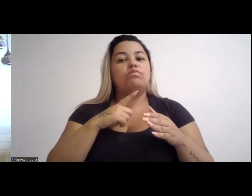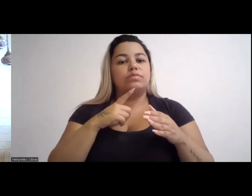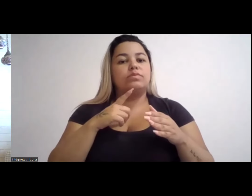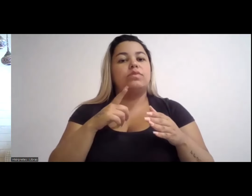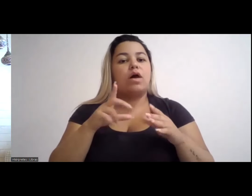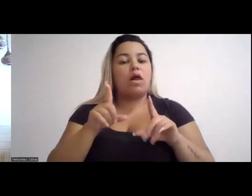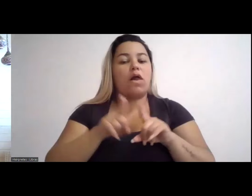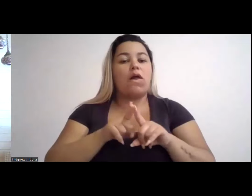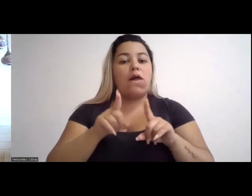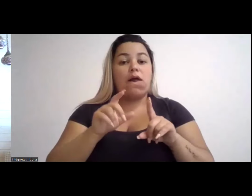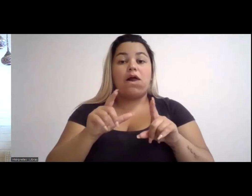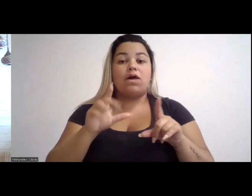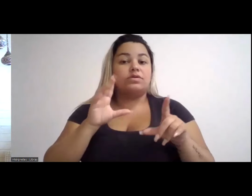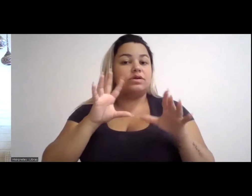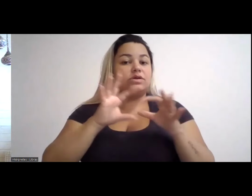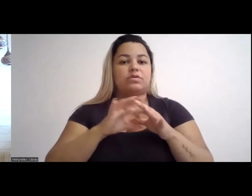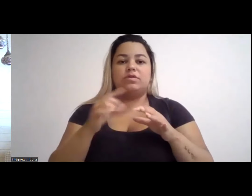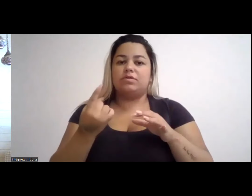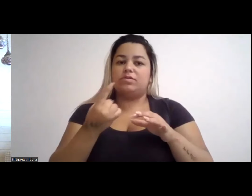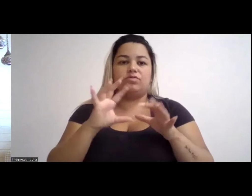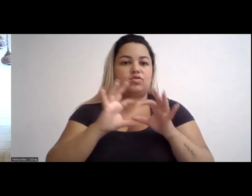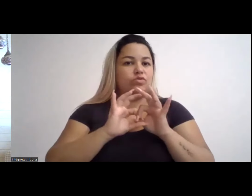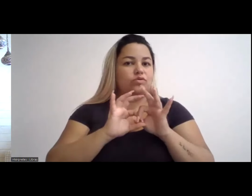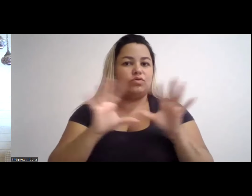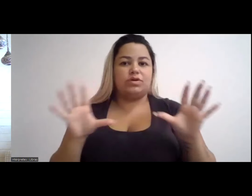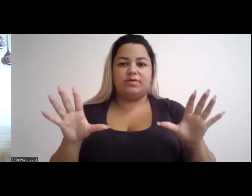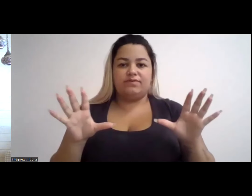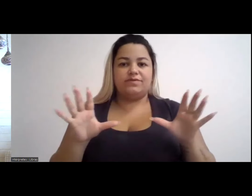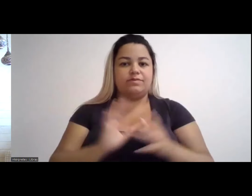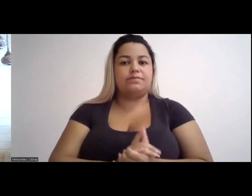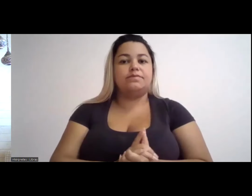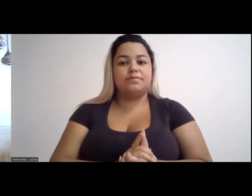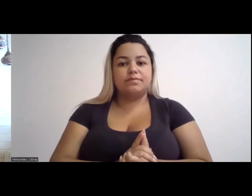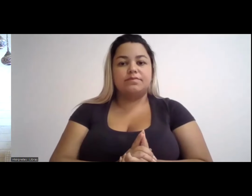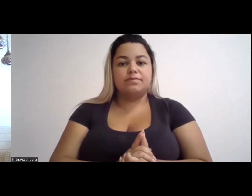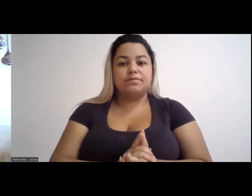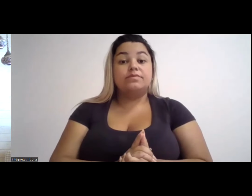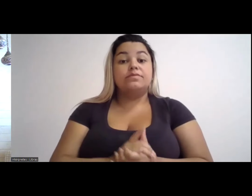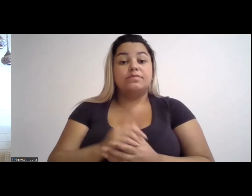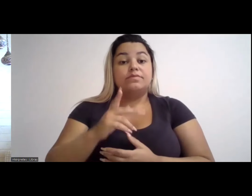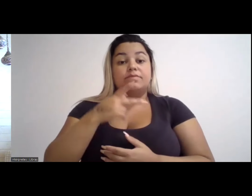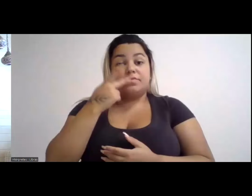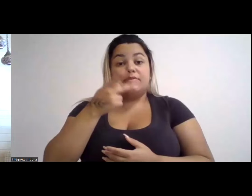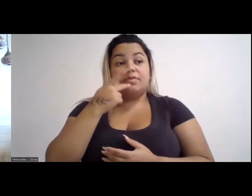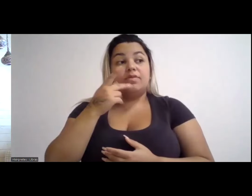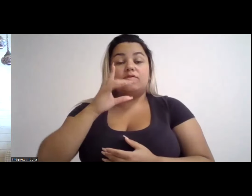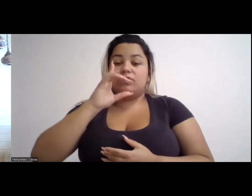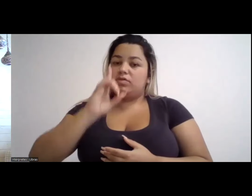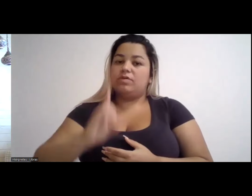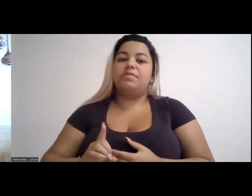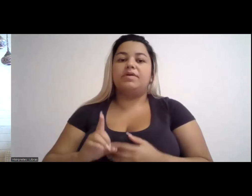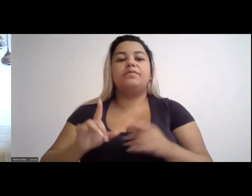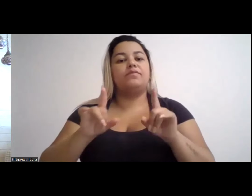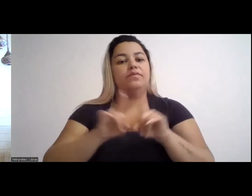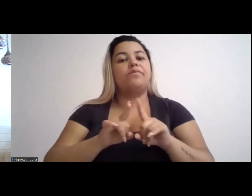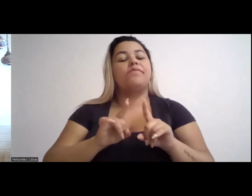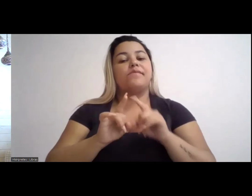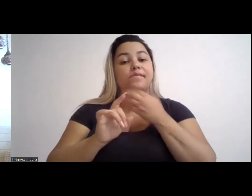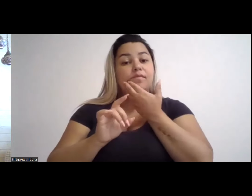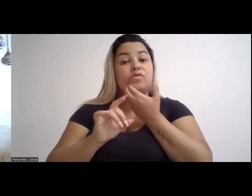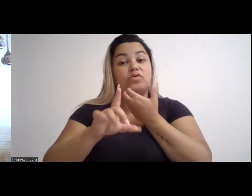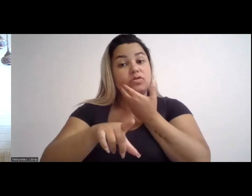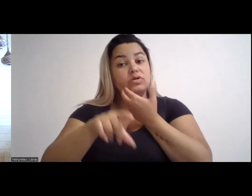forma alienada, eu não sou livre. Né? Então, nós estamos falando de um direito à criatividade, que é o direito de